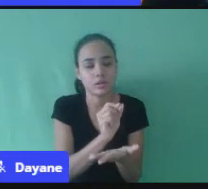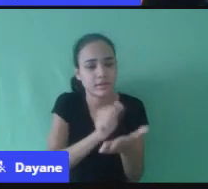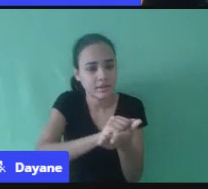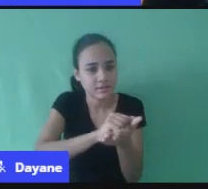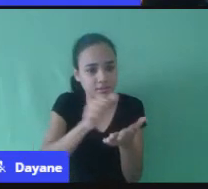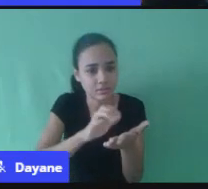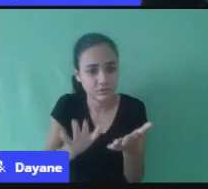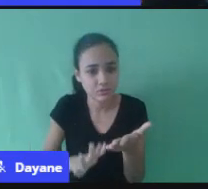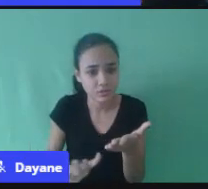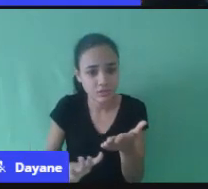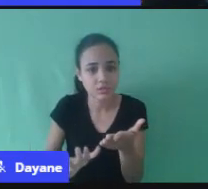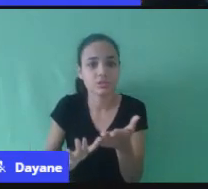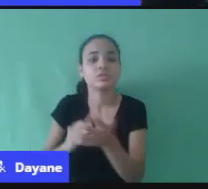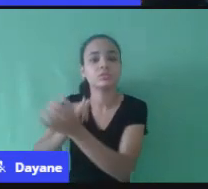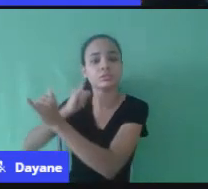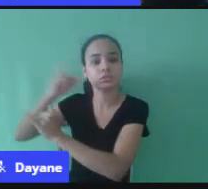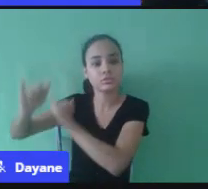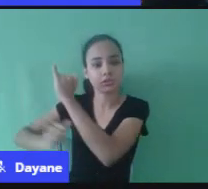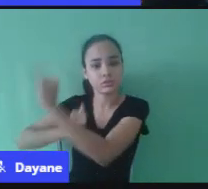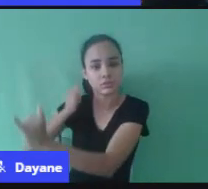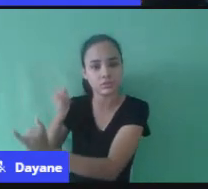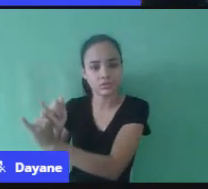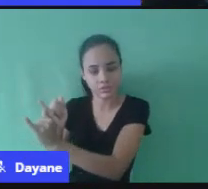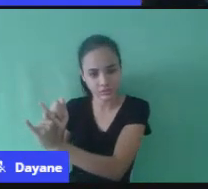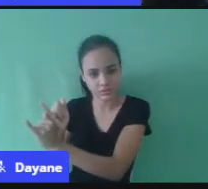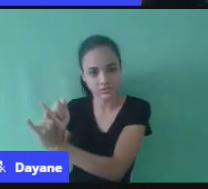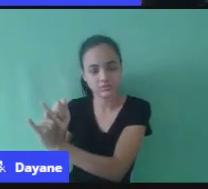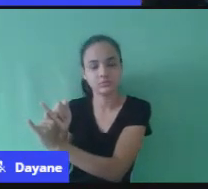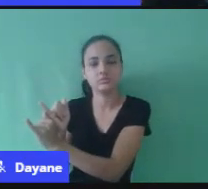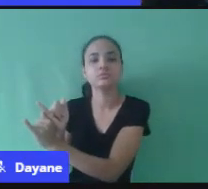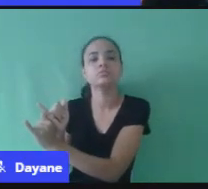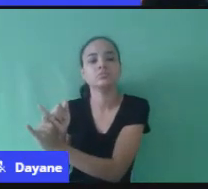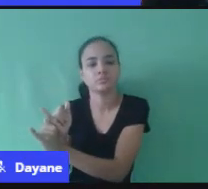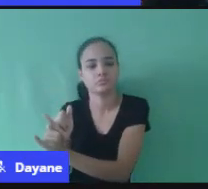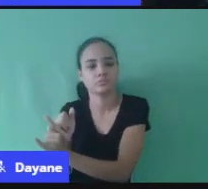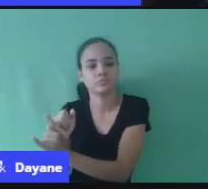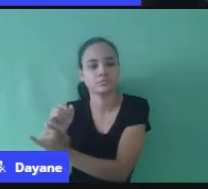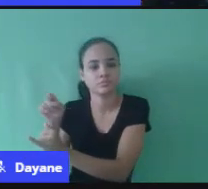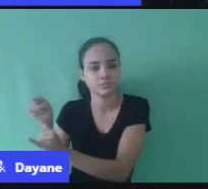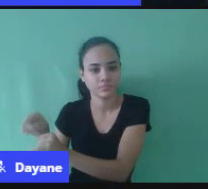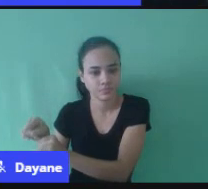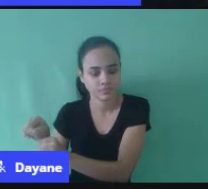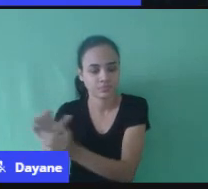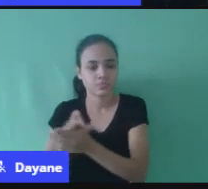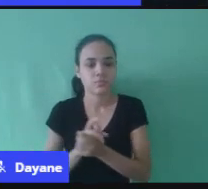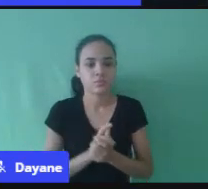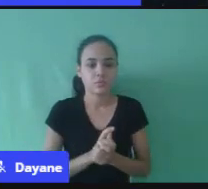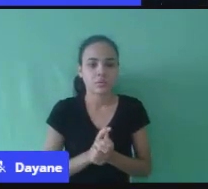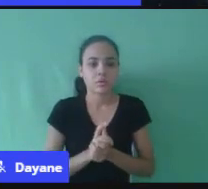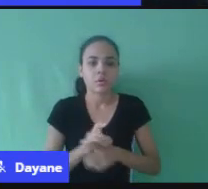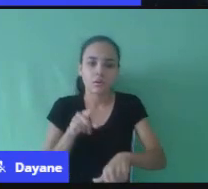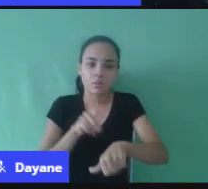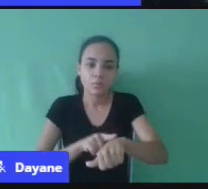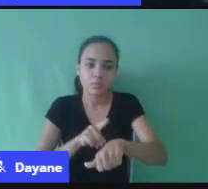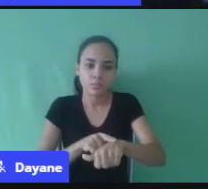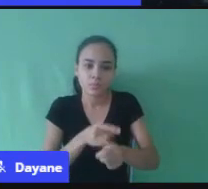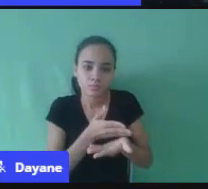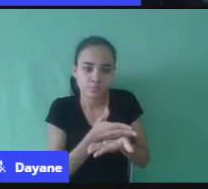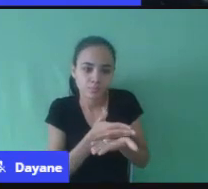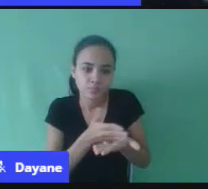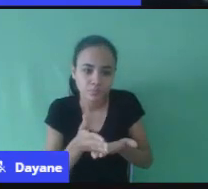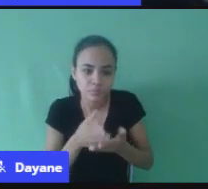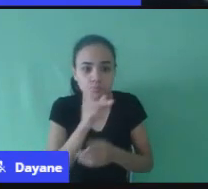virtuais, né? A partir de um determinado momento, os professores irão se reunir, daí